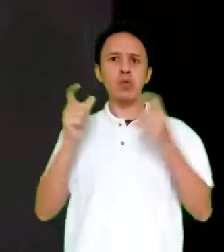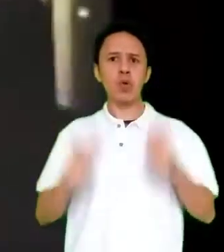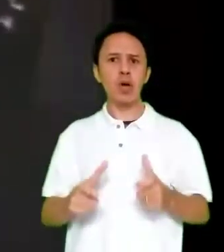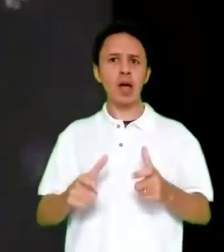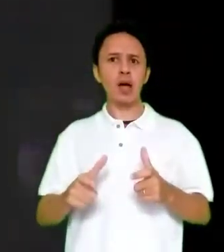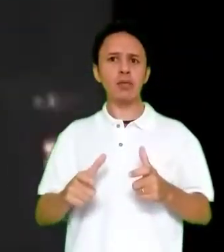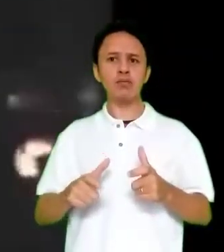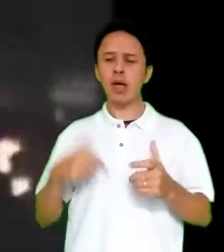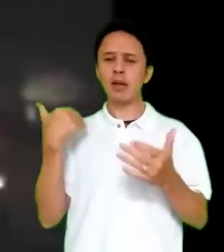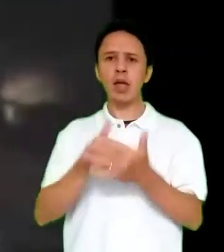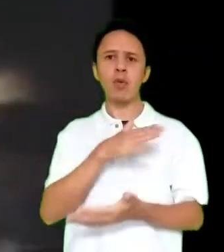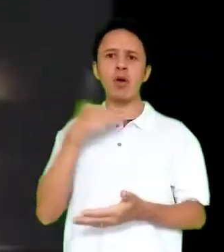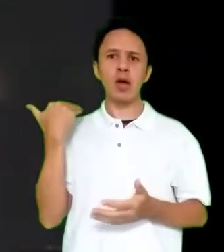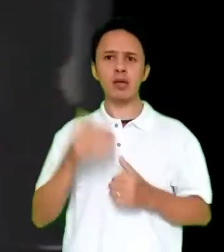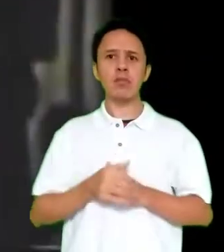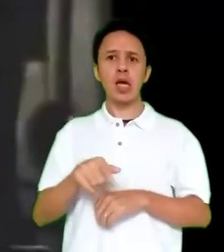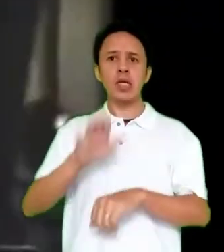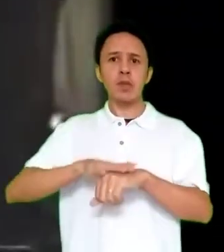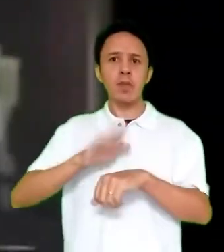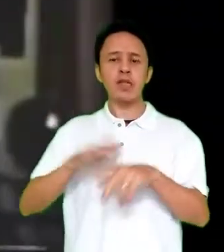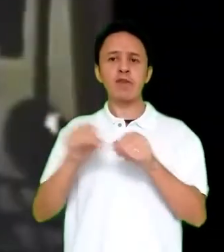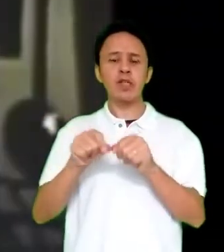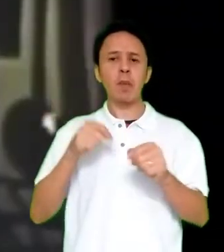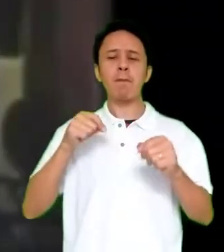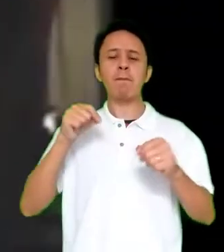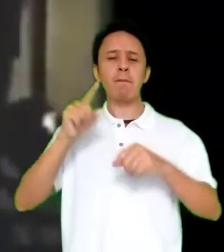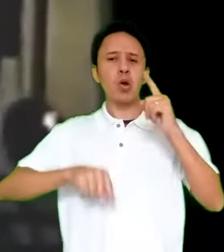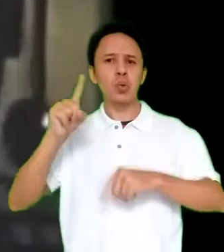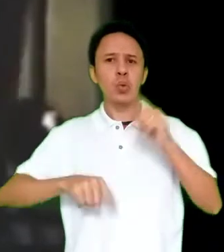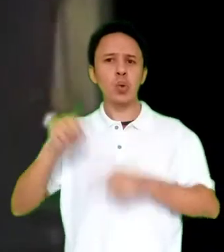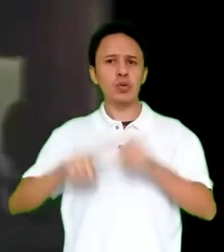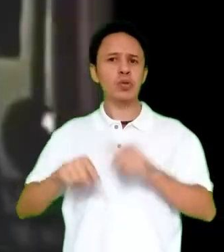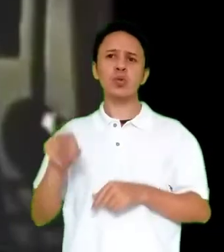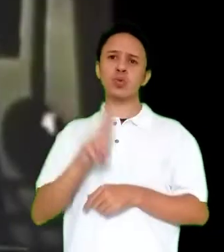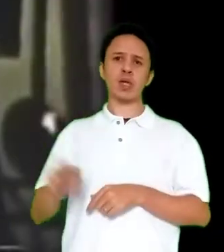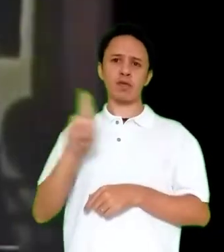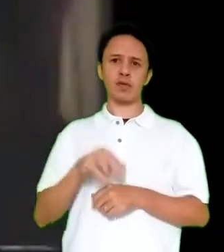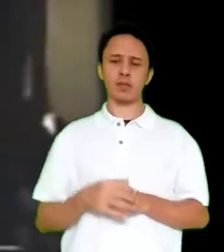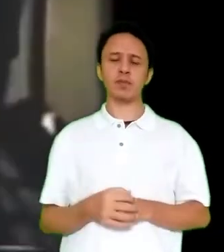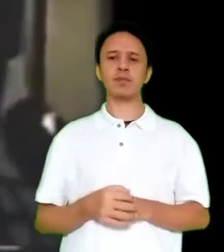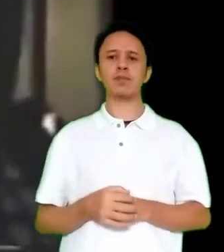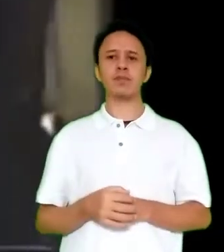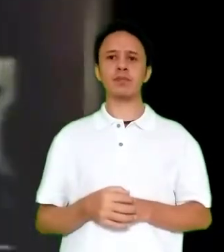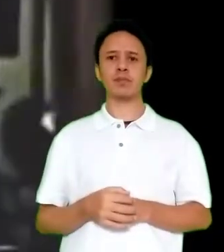sua família produziam eles próprios quase todos os produtos que consumiam. Ned?